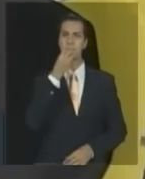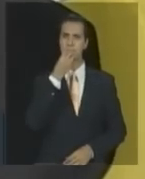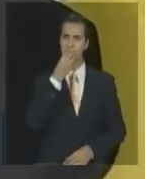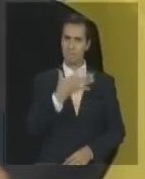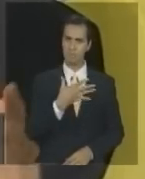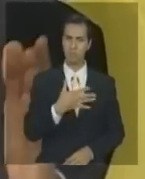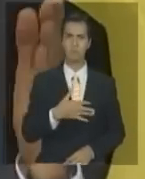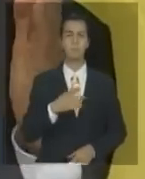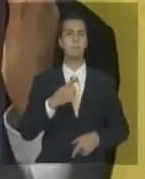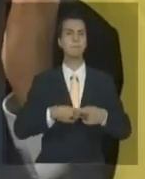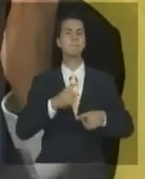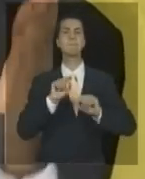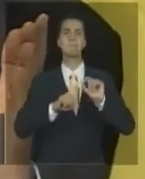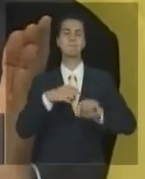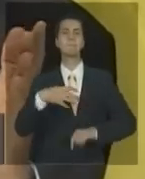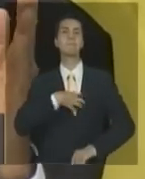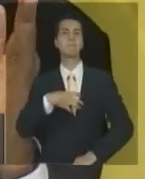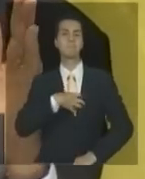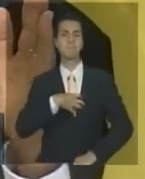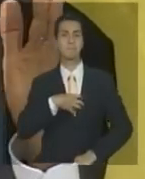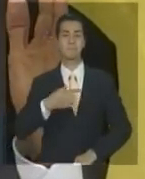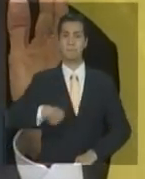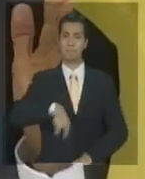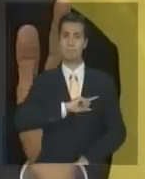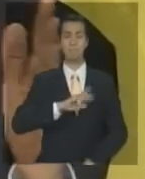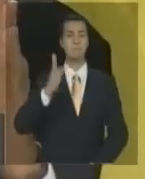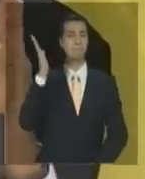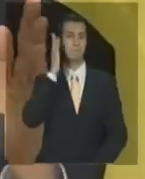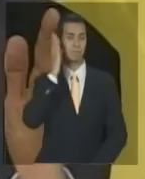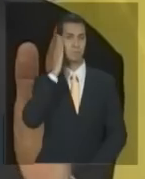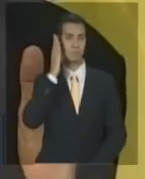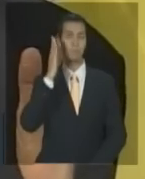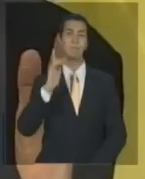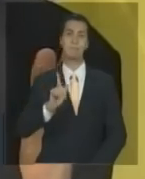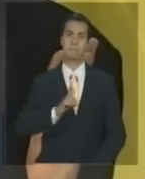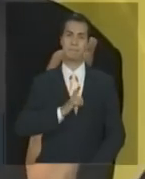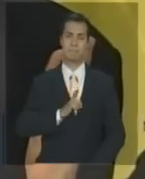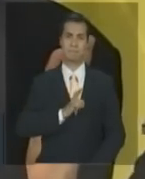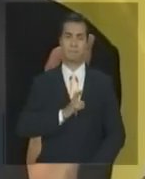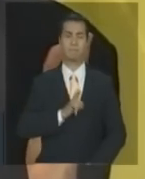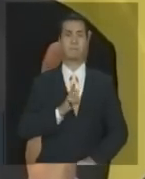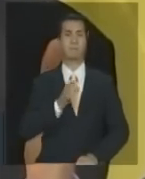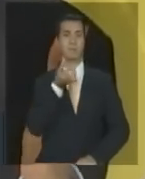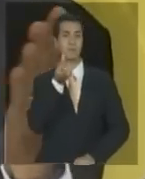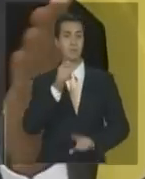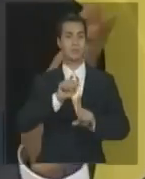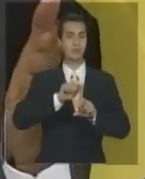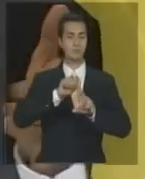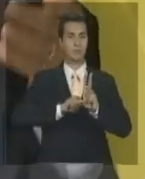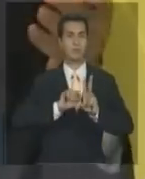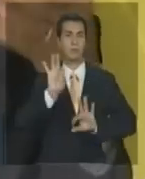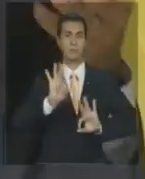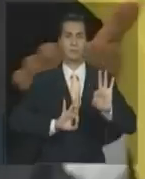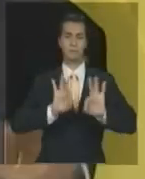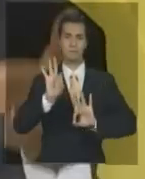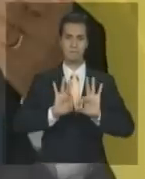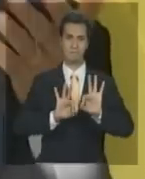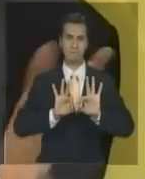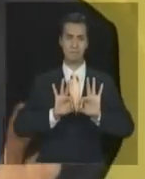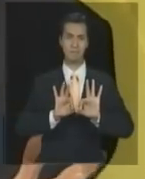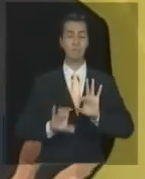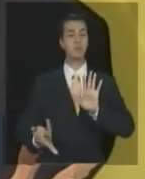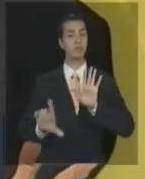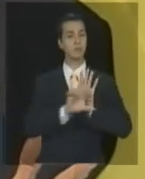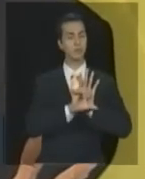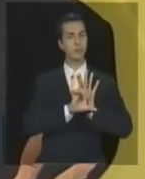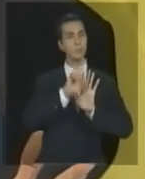sentido de que, como nós sabíamos que só tínhamos 6 meses para planejar, planejamos dentro do que a lei